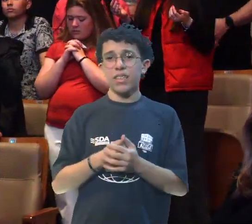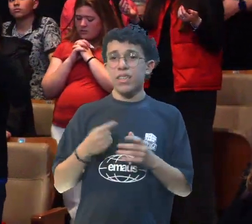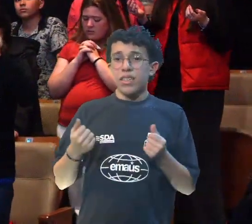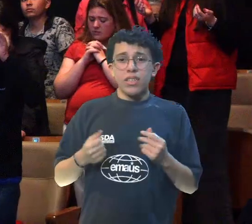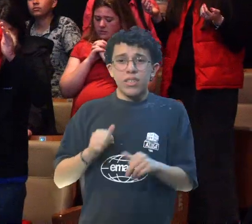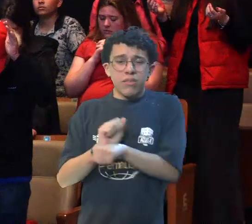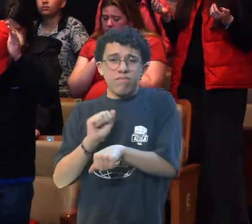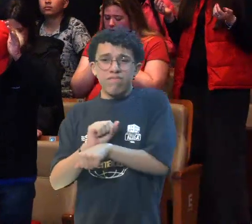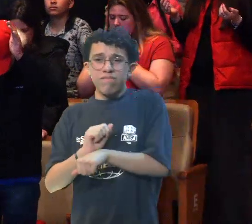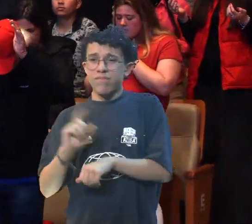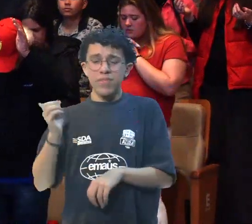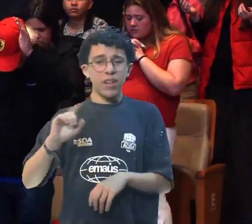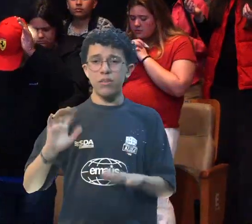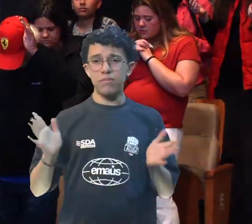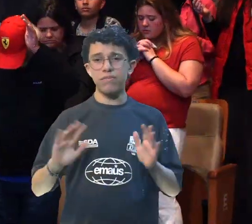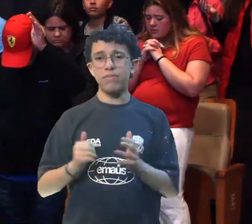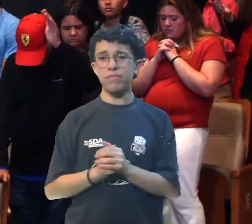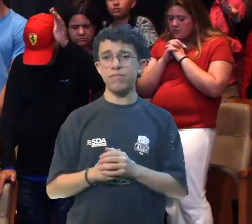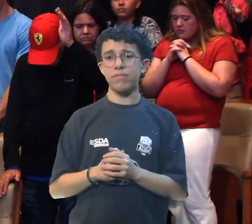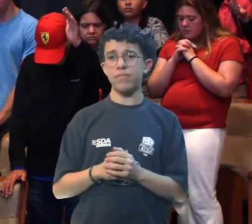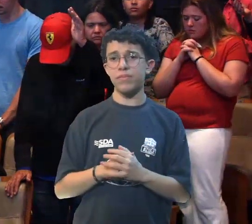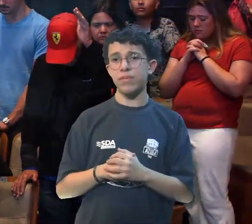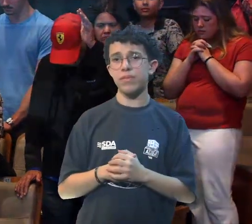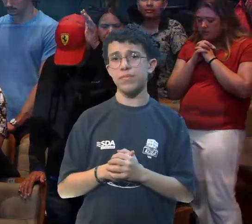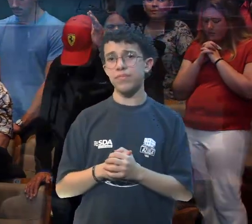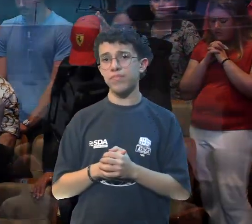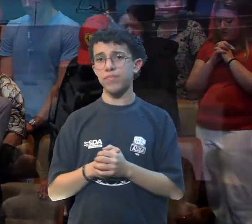pessoa que eu amo.